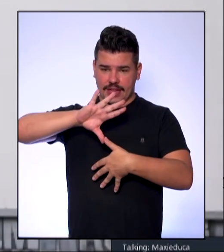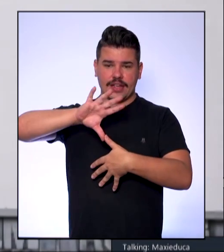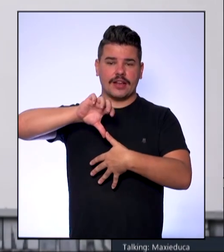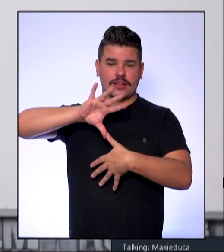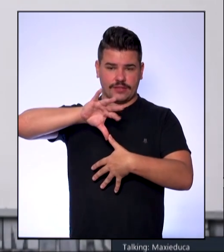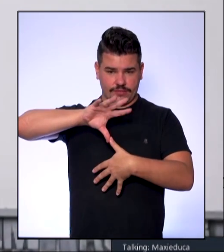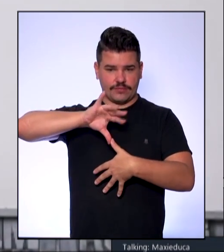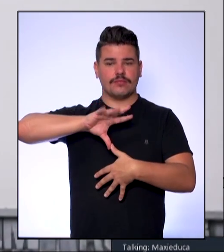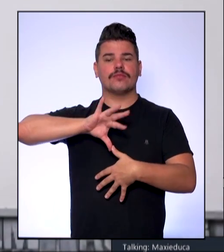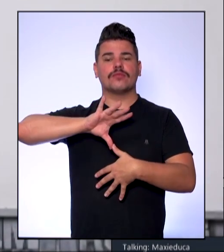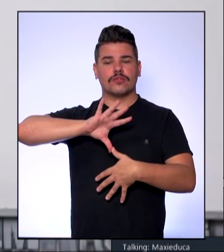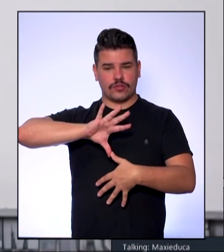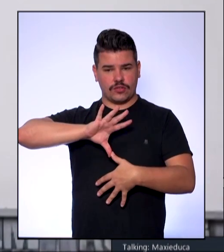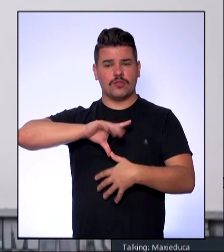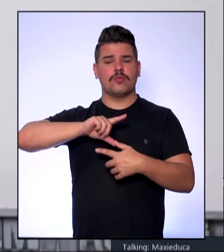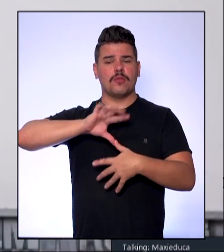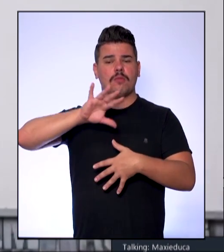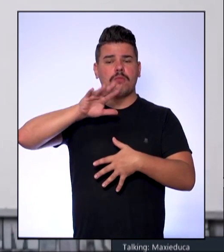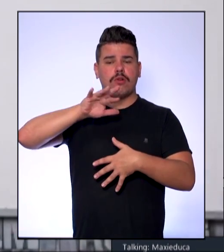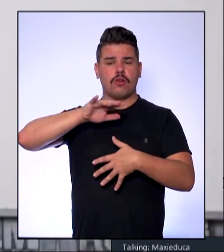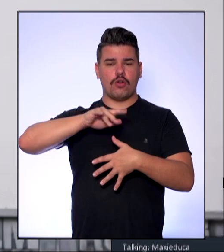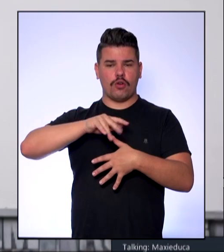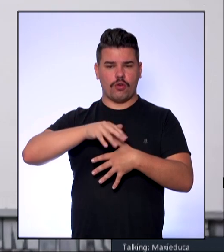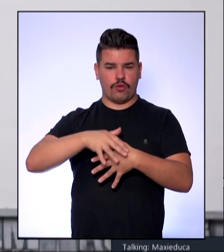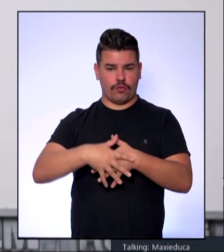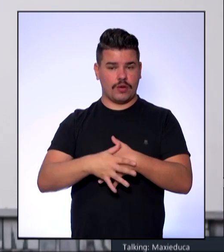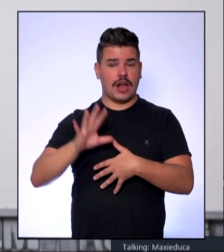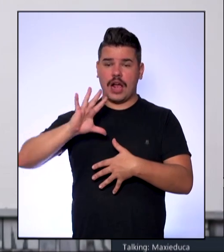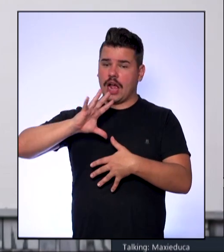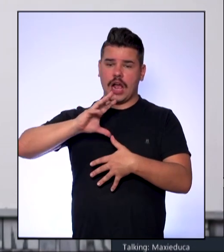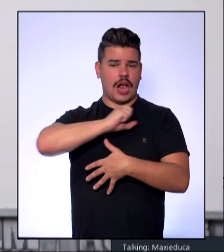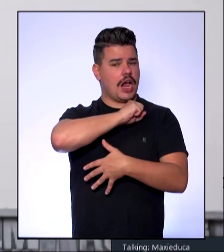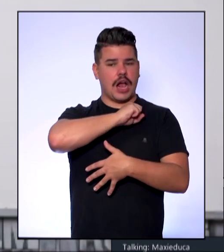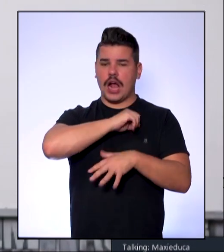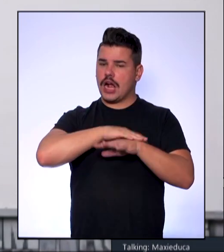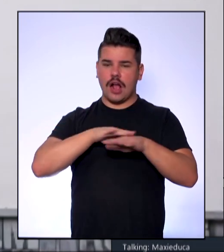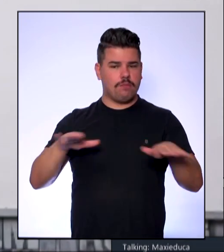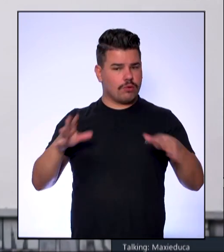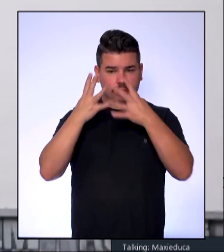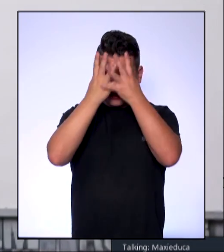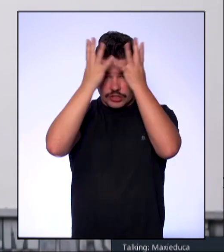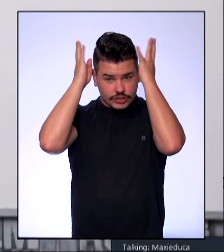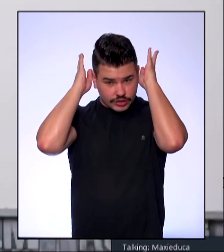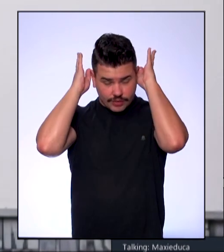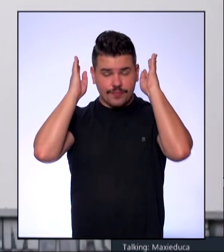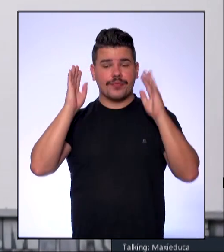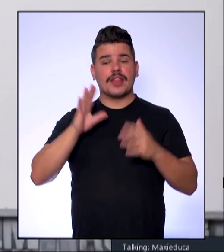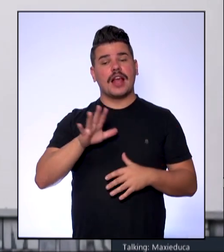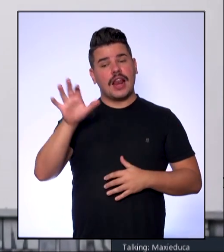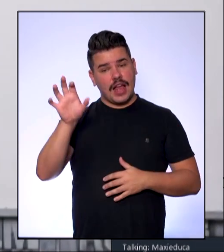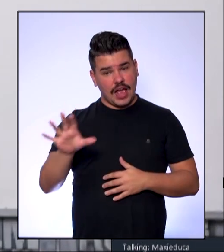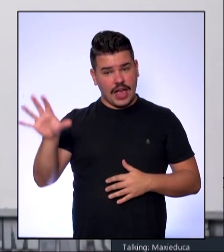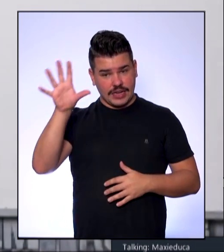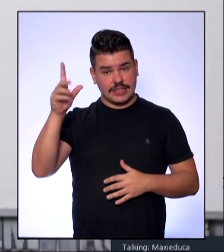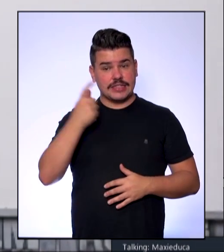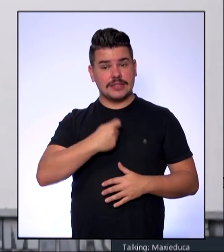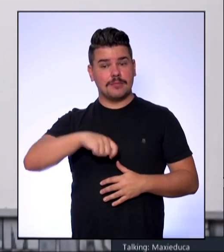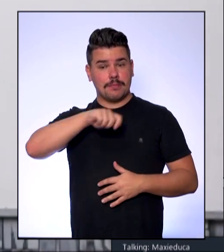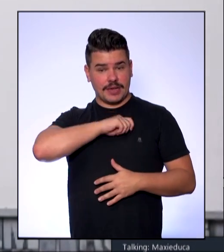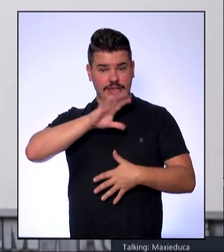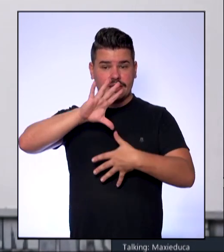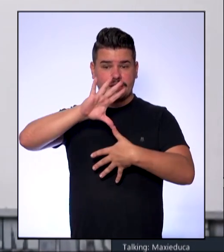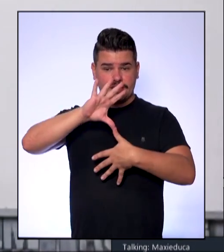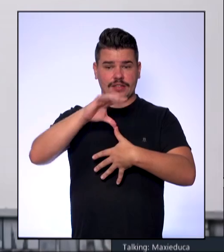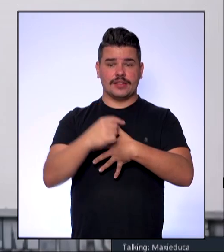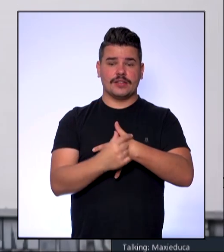Norte, devido à marcha para o oeste, dizimamos. Na América Espanhola, tá? Nós tivemos a